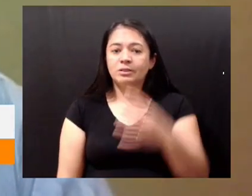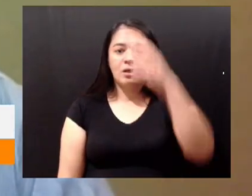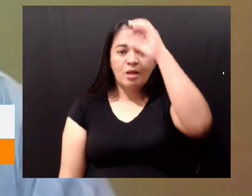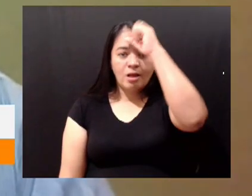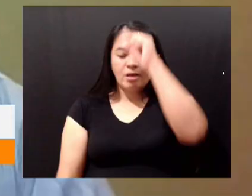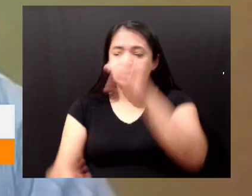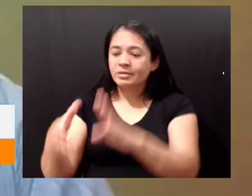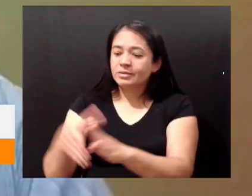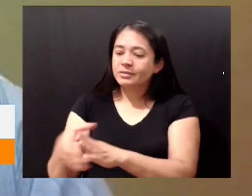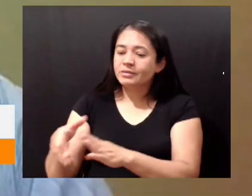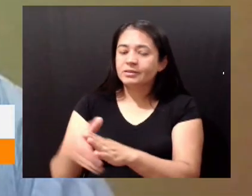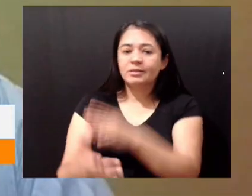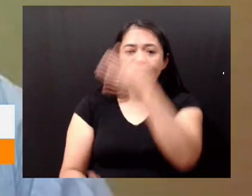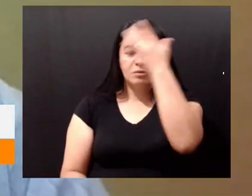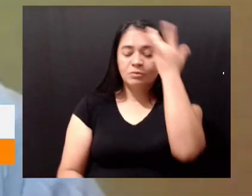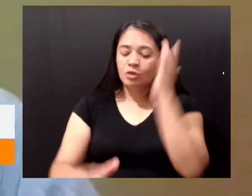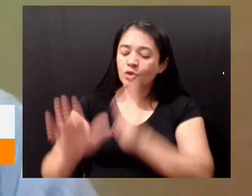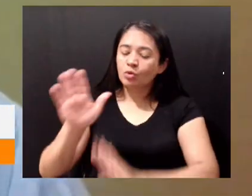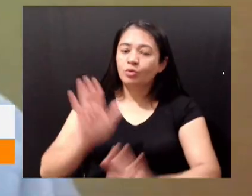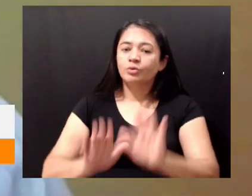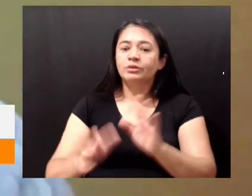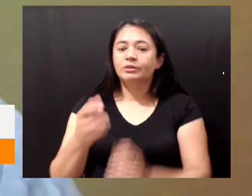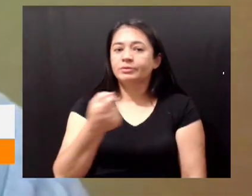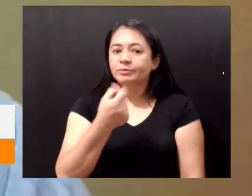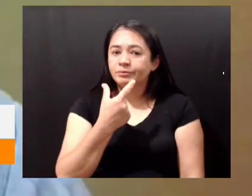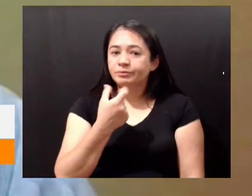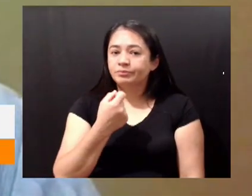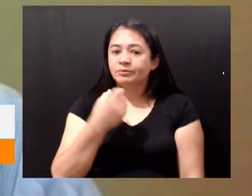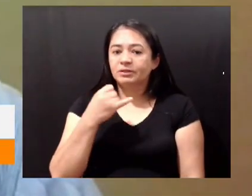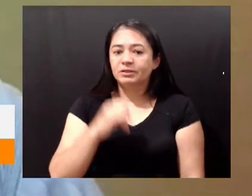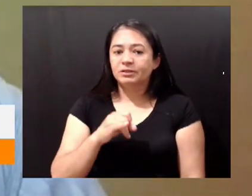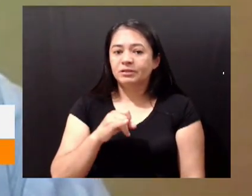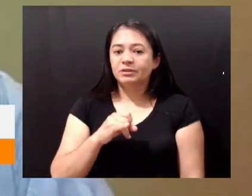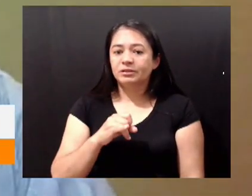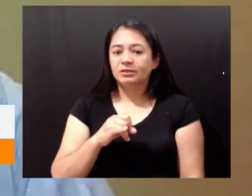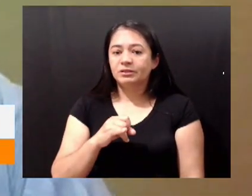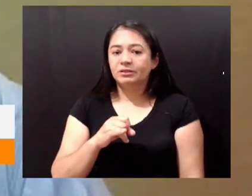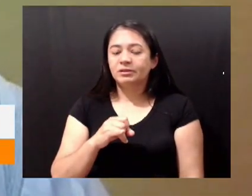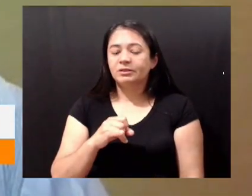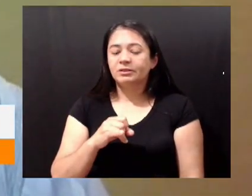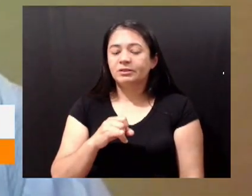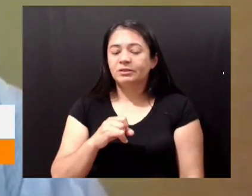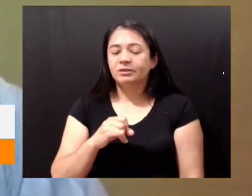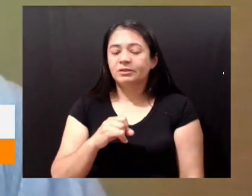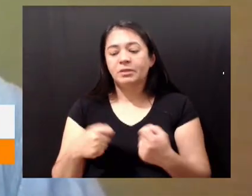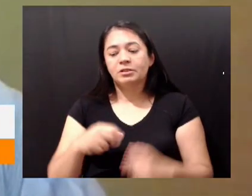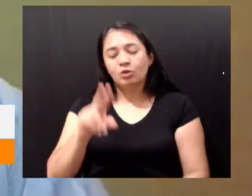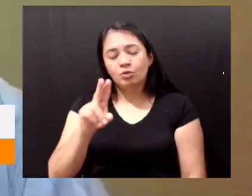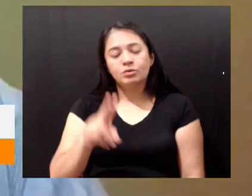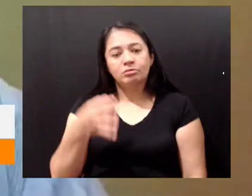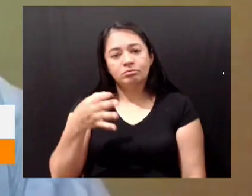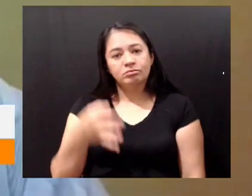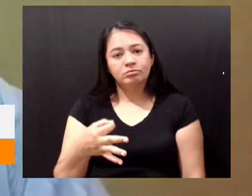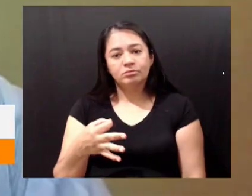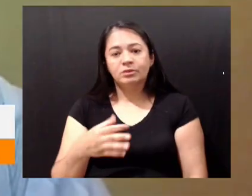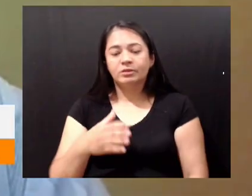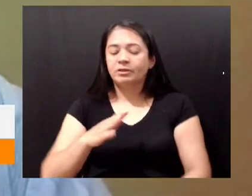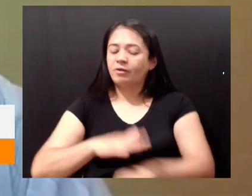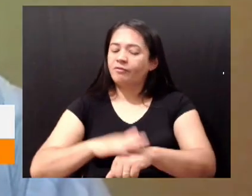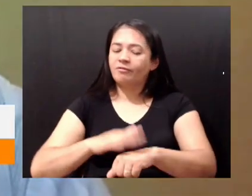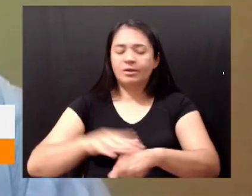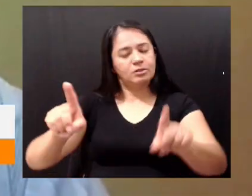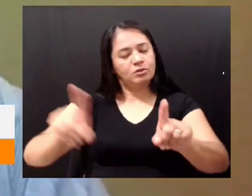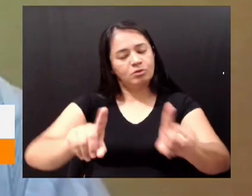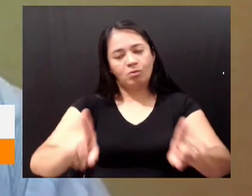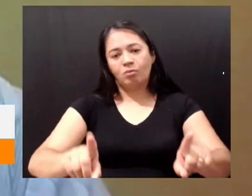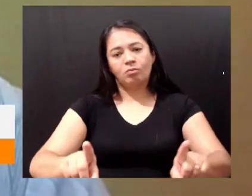muito cuidado com esse medicamento. Se ele não tiver sido bem orientado para o uso, não faça isso,